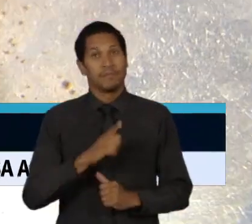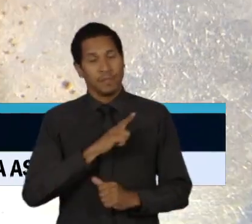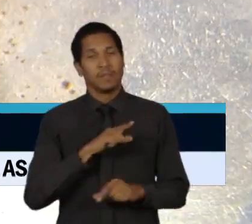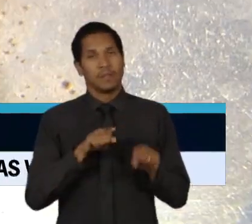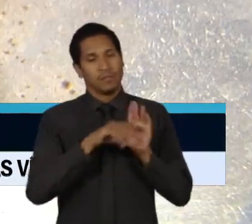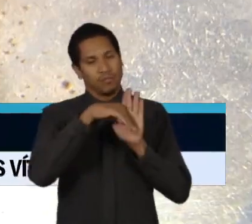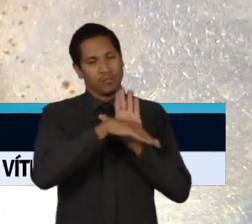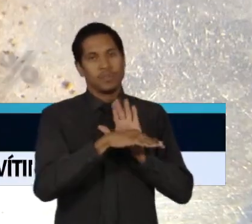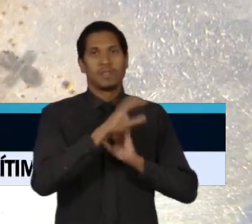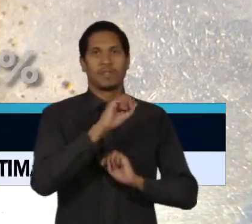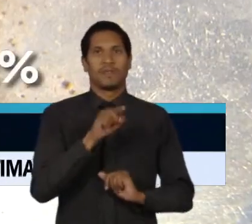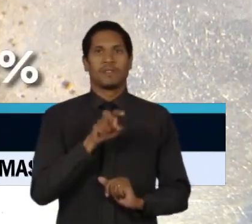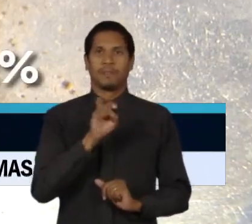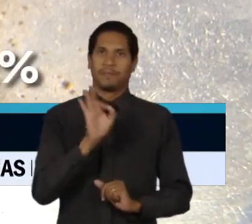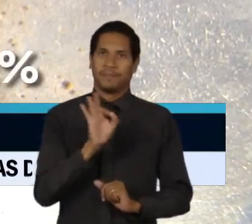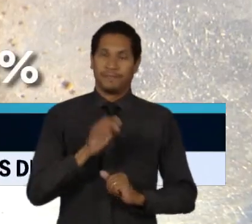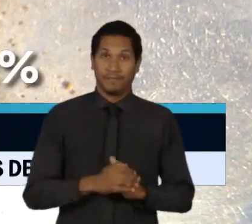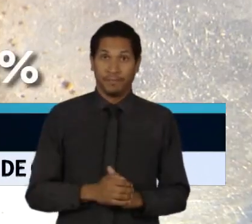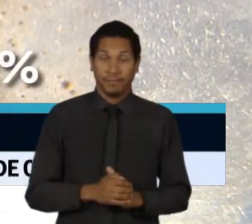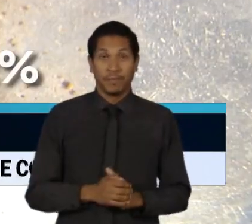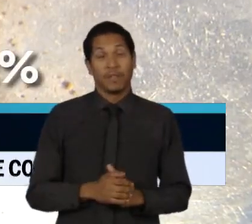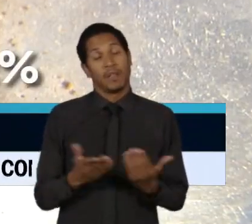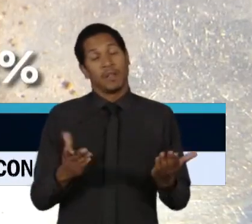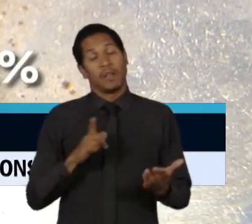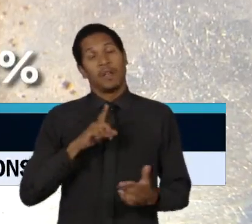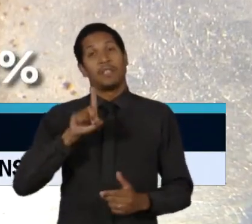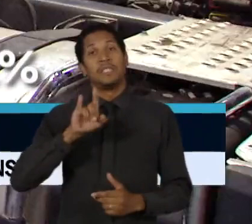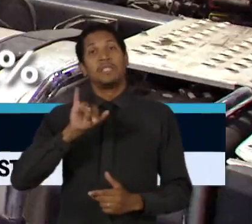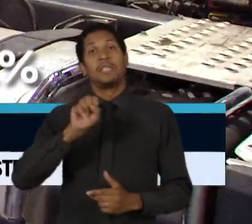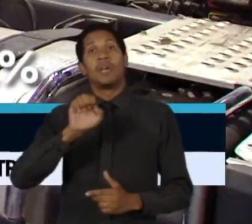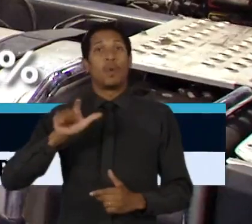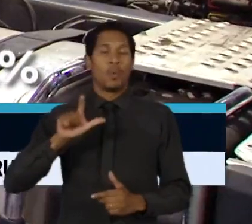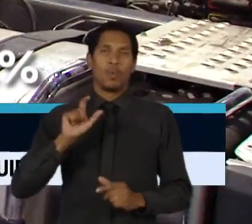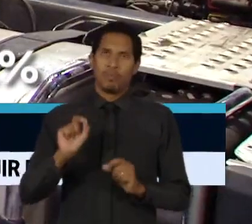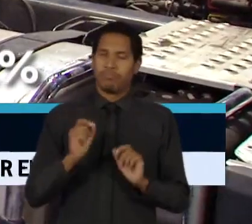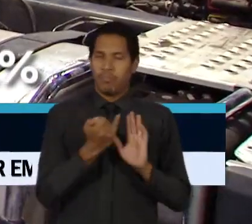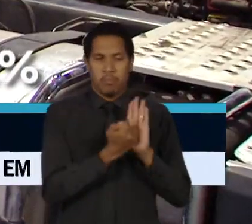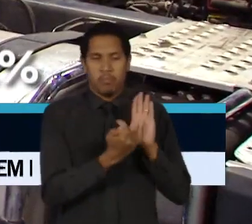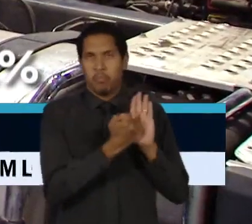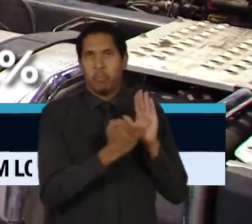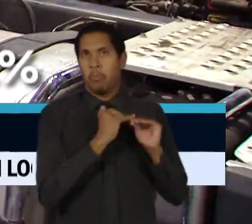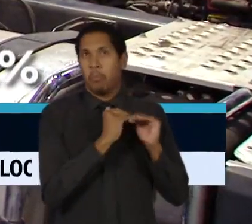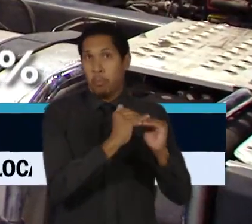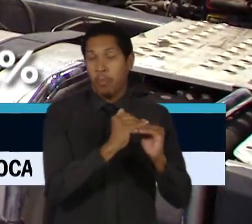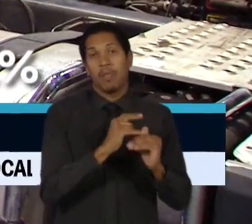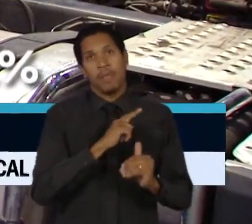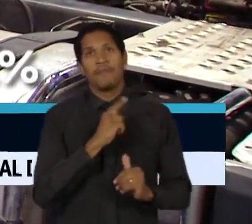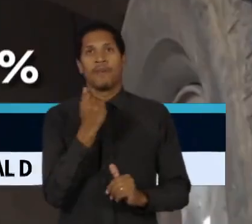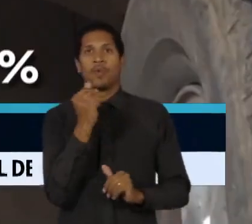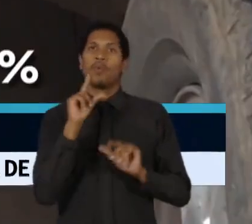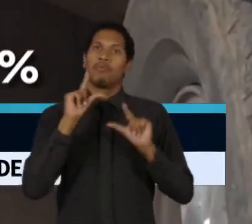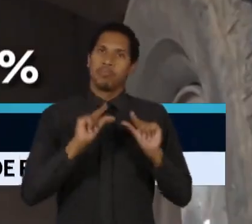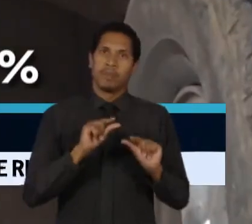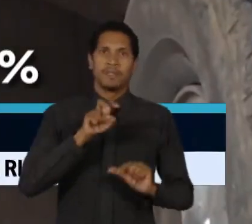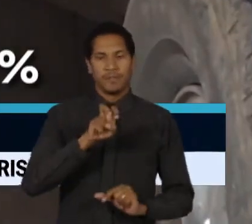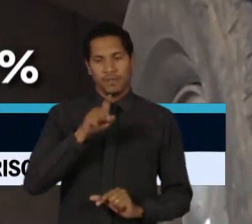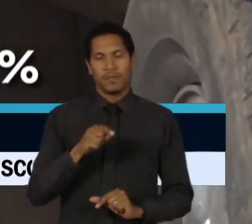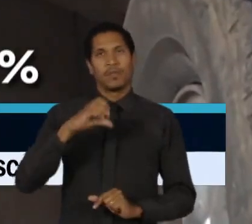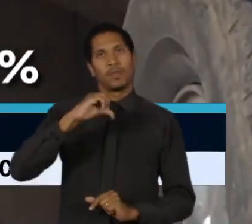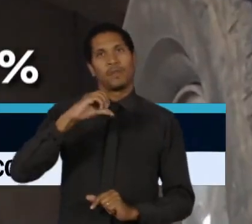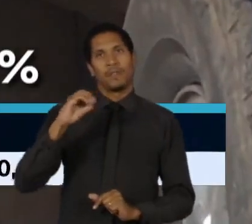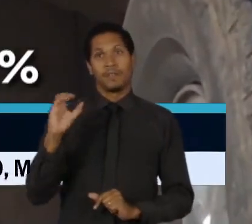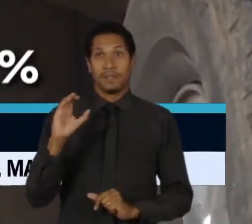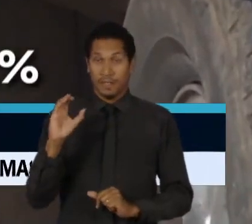0,5%. Já o litro do diesel, que não teve mudança na carga tributária, caiu para R$ 5,90, baixa de